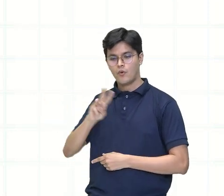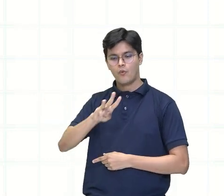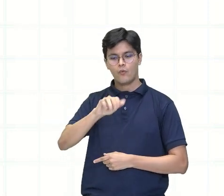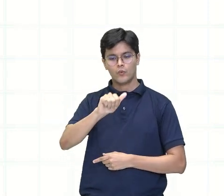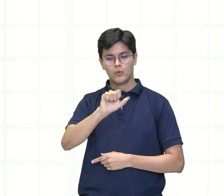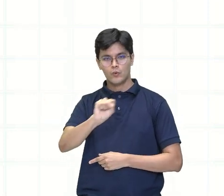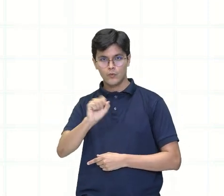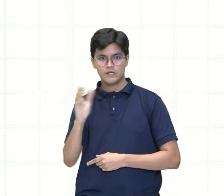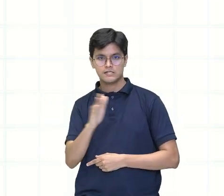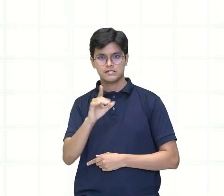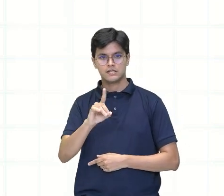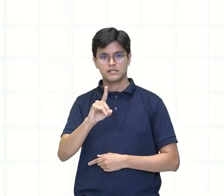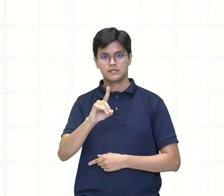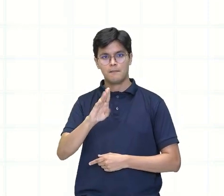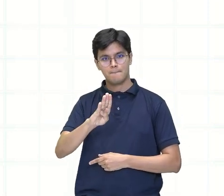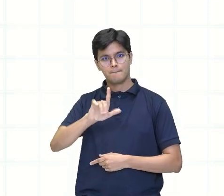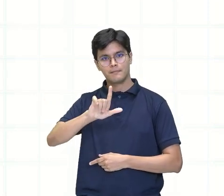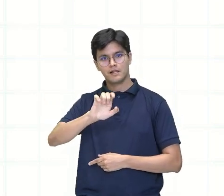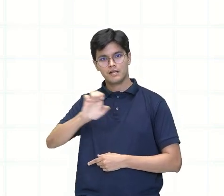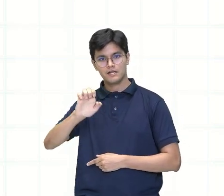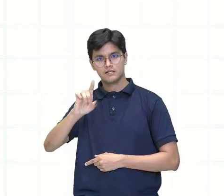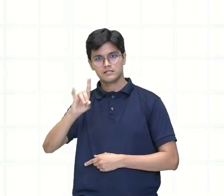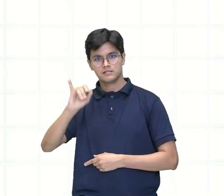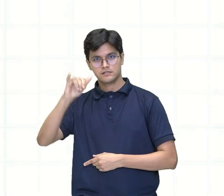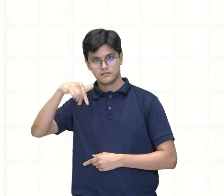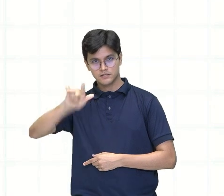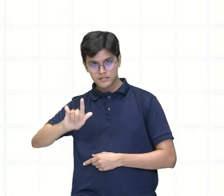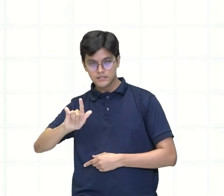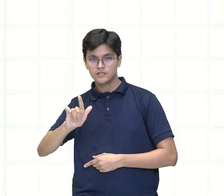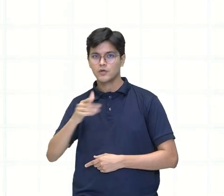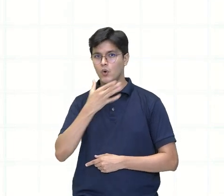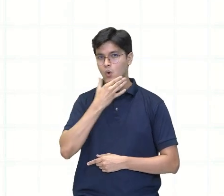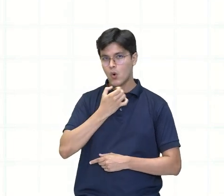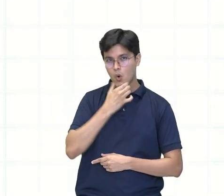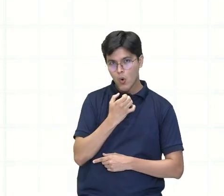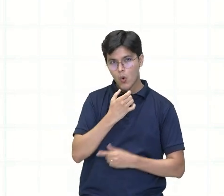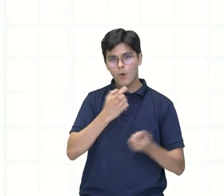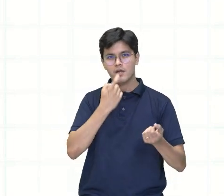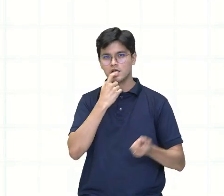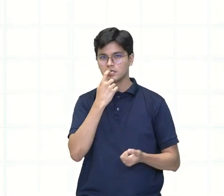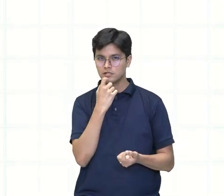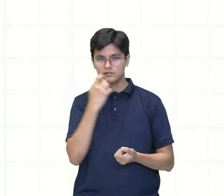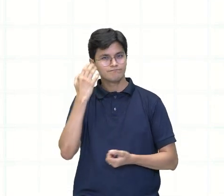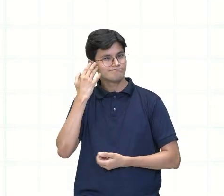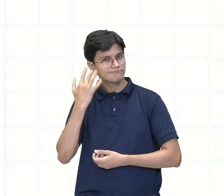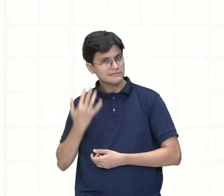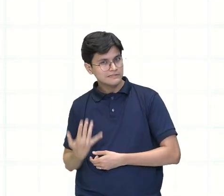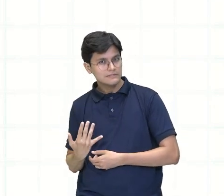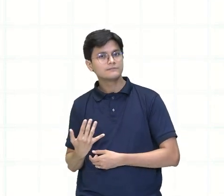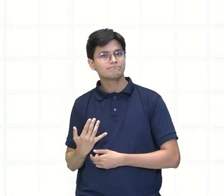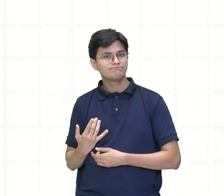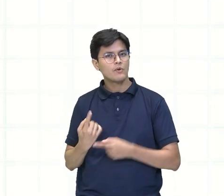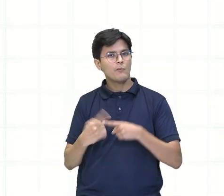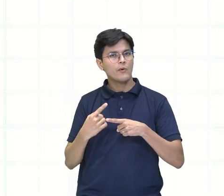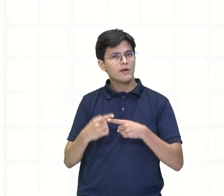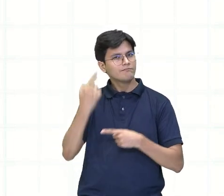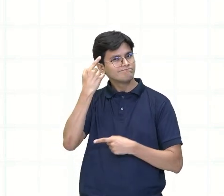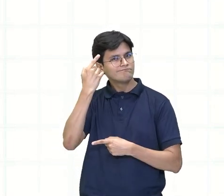tinha lá um corte na cabeça, então ele estava sangrando. He